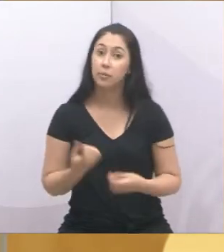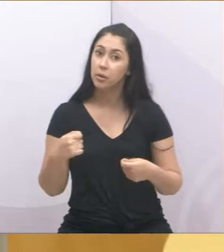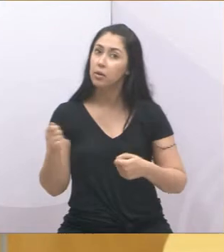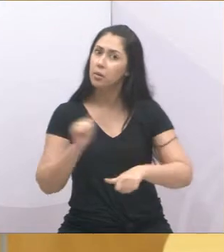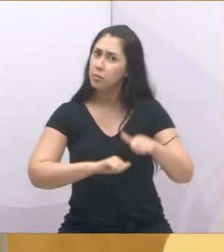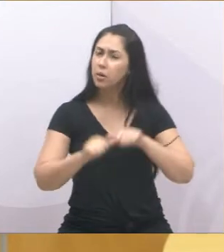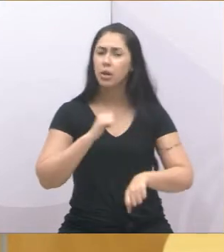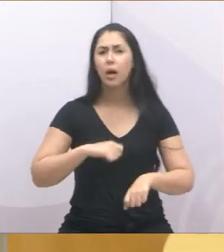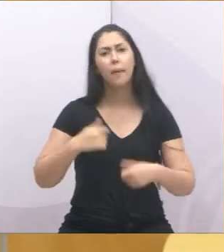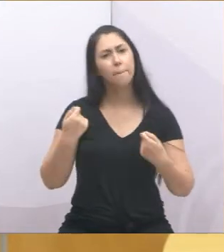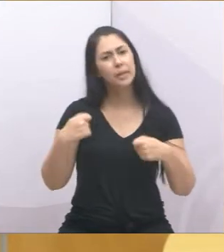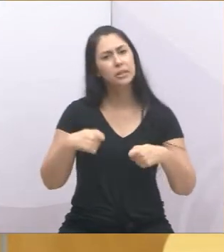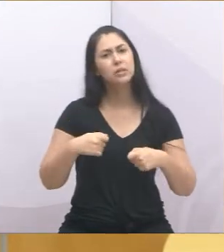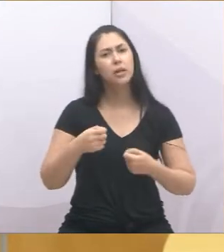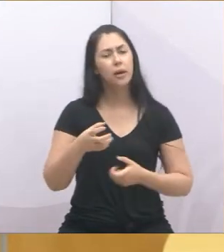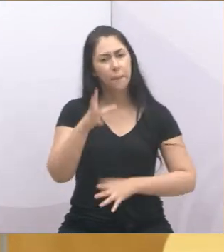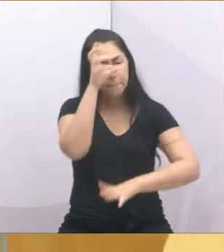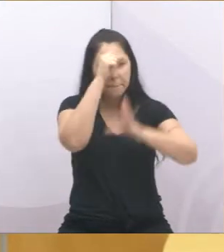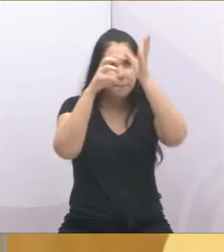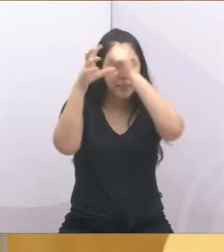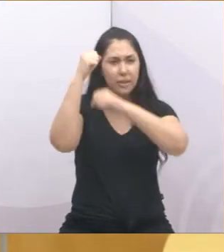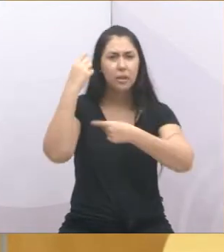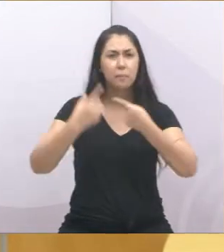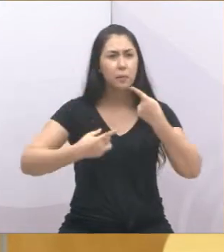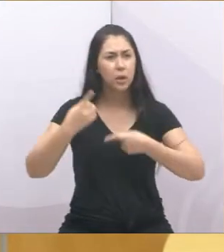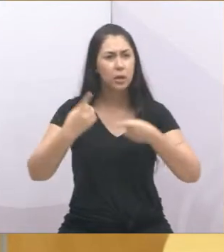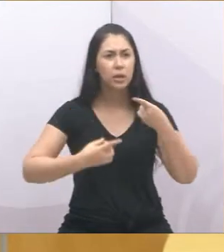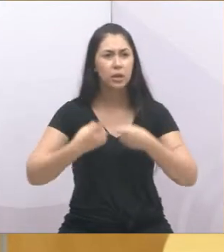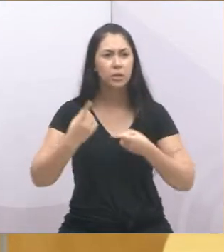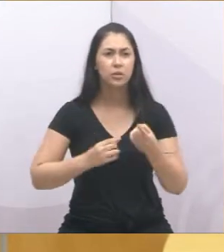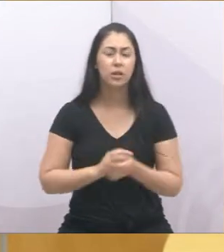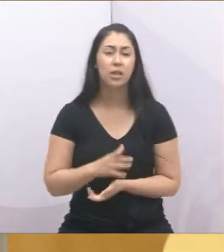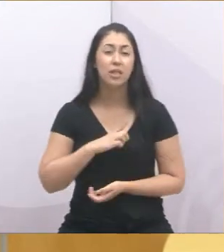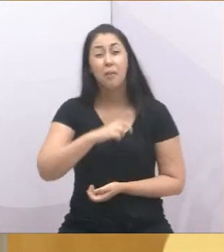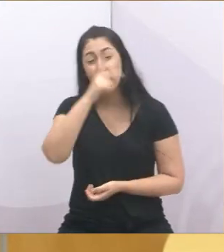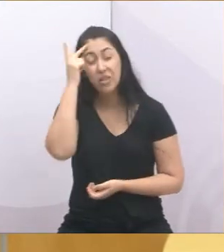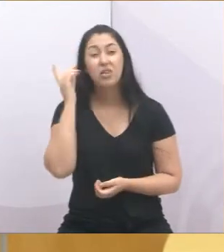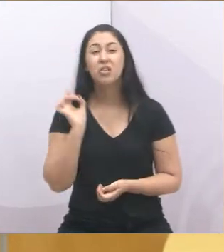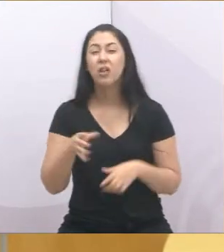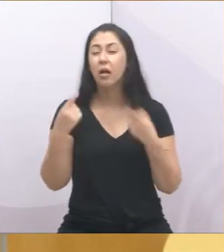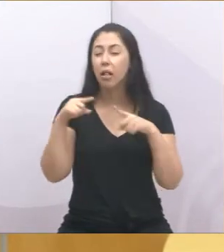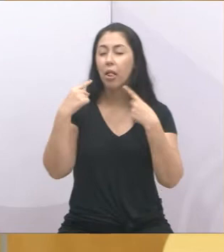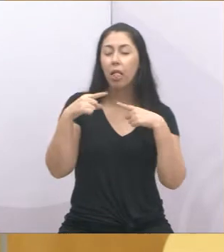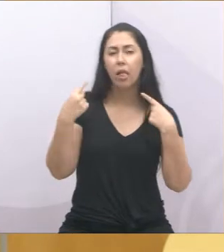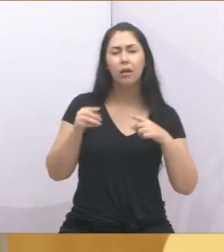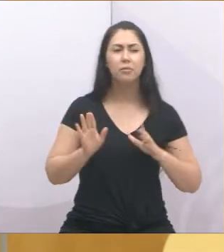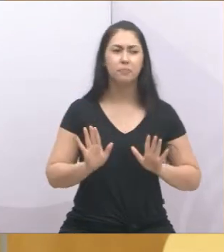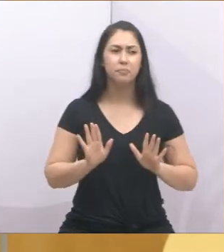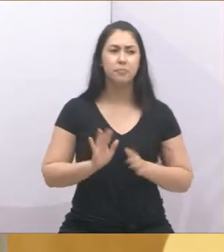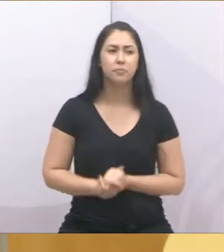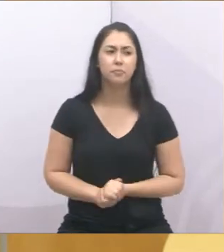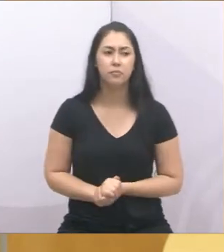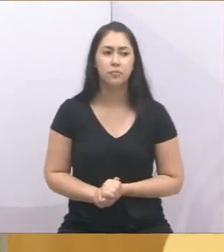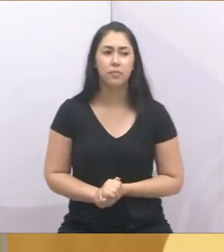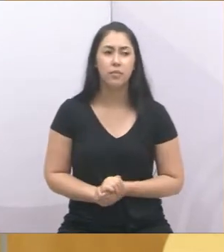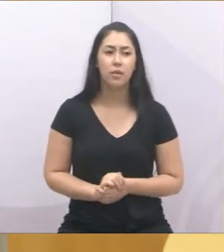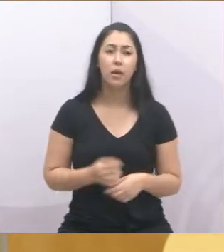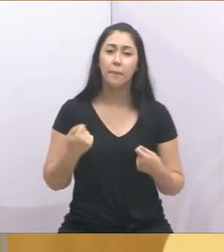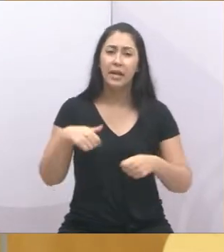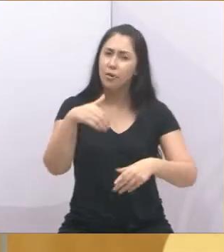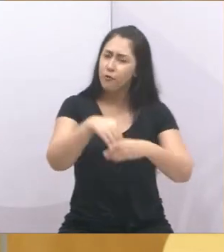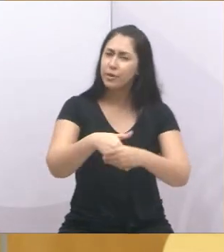ser mais politizadas, aprender mais um pouco sobre a política. Muitos que ficam só criticando, mas não é por aí. E votar